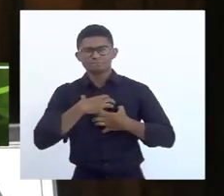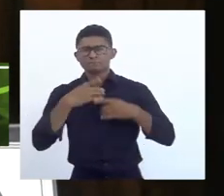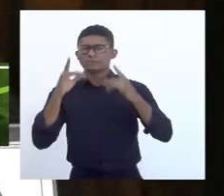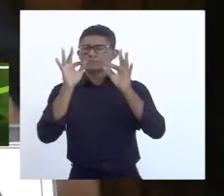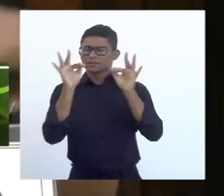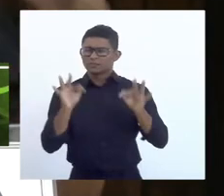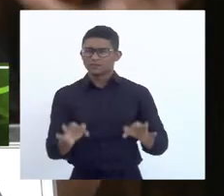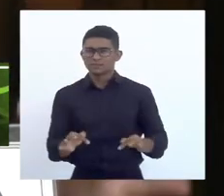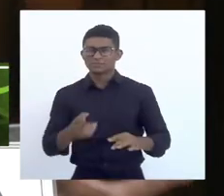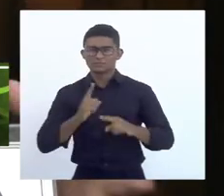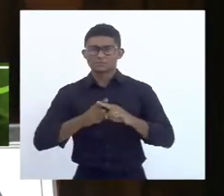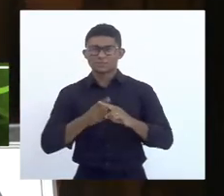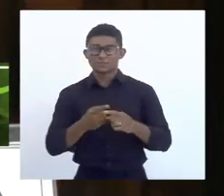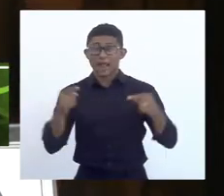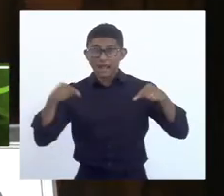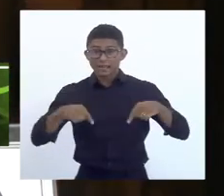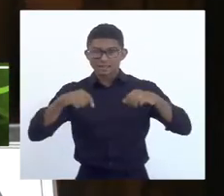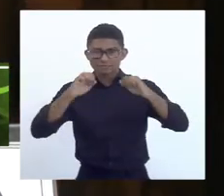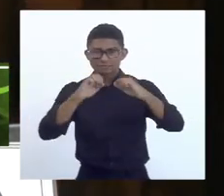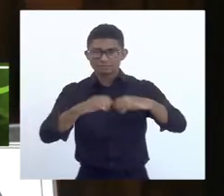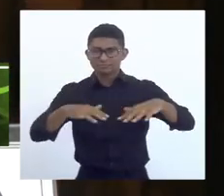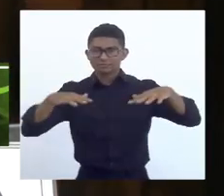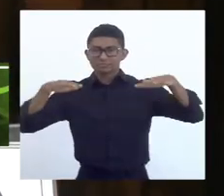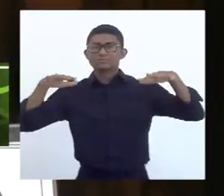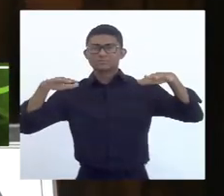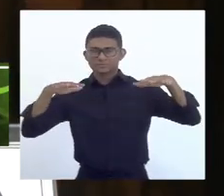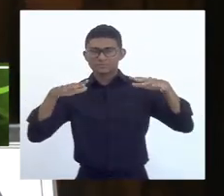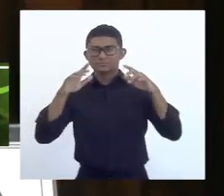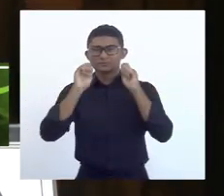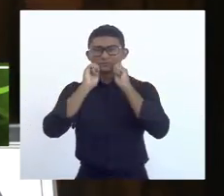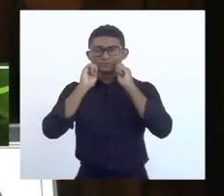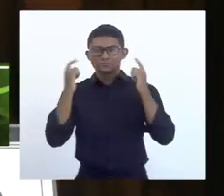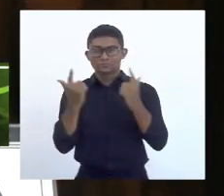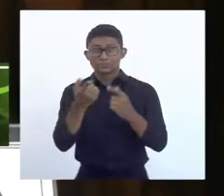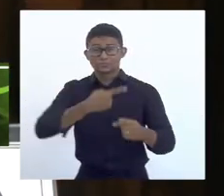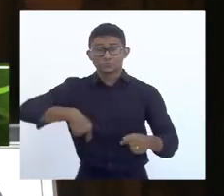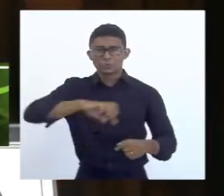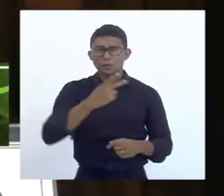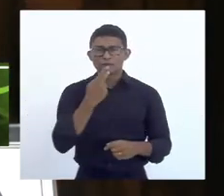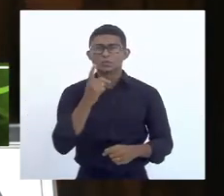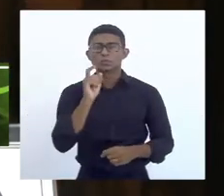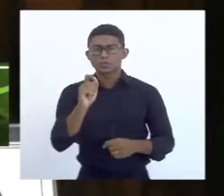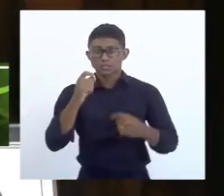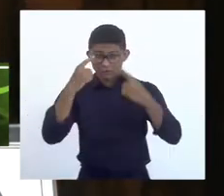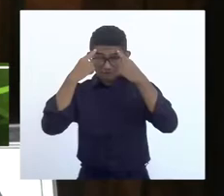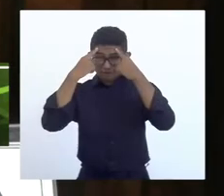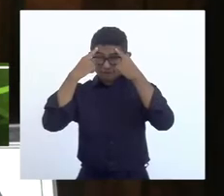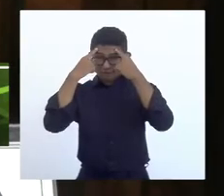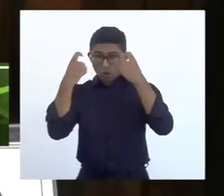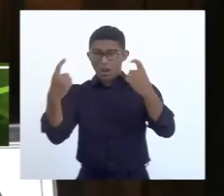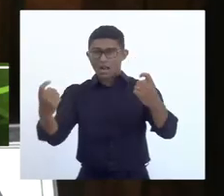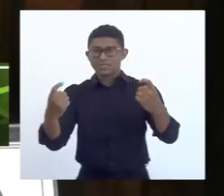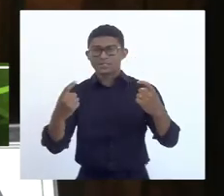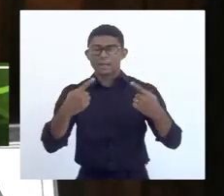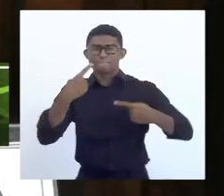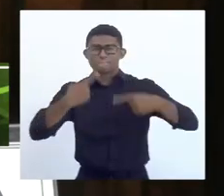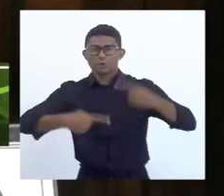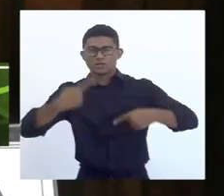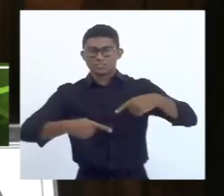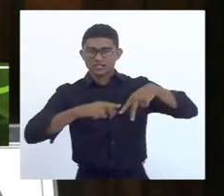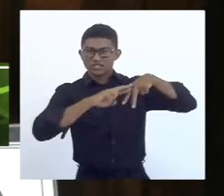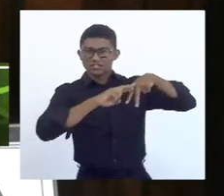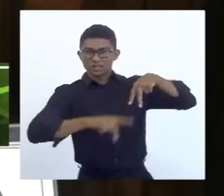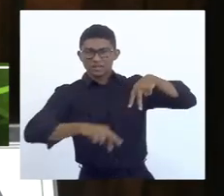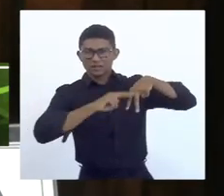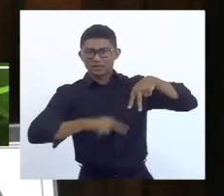nós estreemos esse plenário com uma audiência sobre violência política de gênero, porque talvez assim nós façamos com